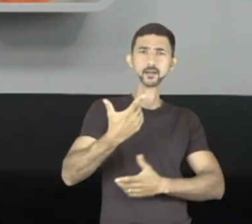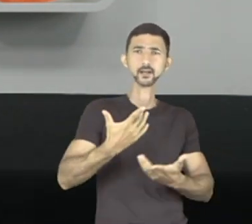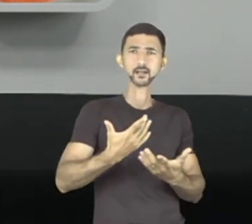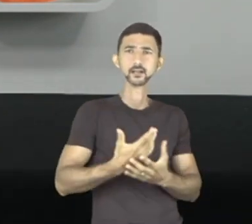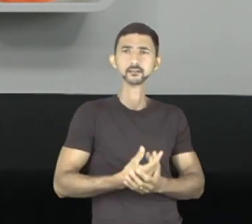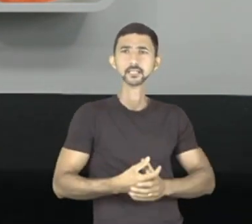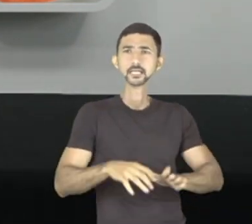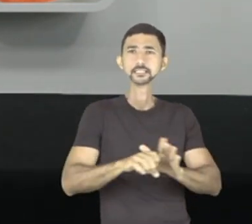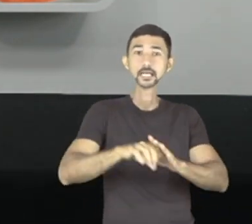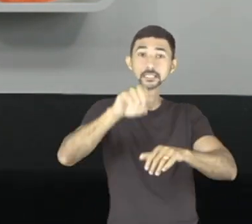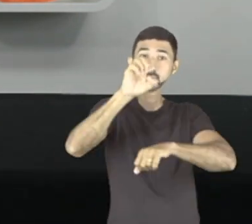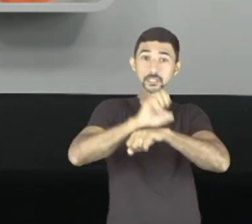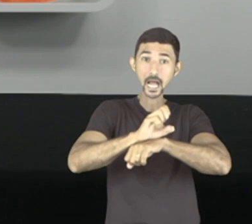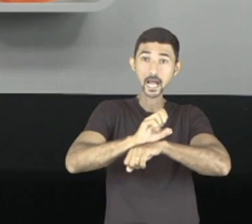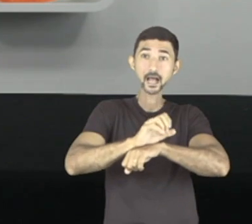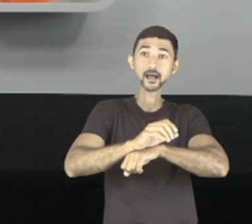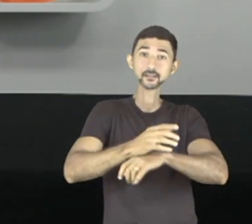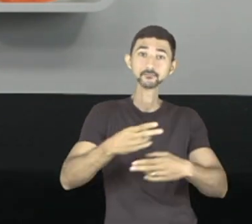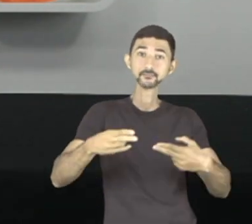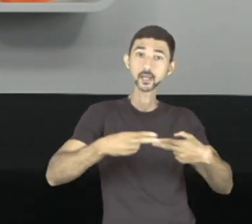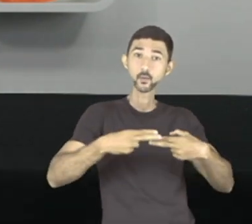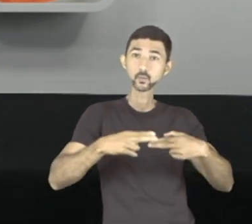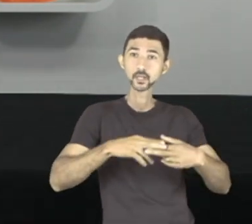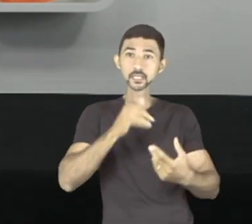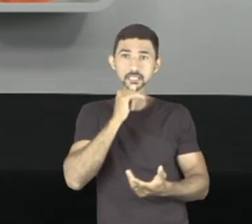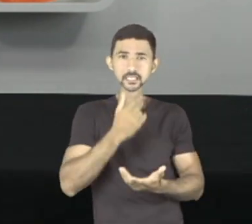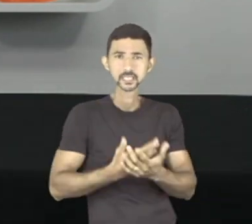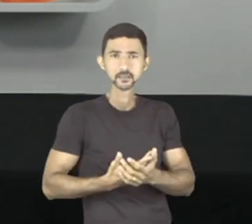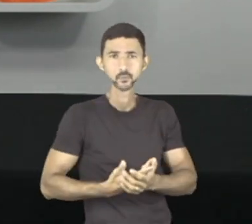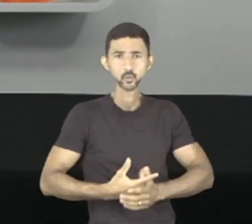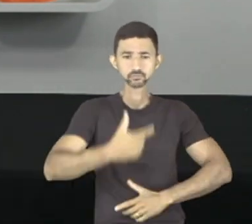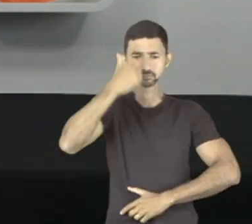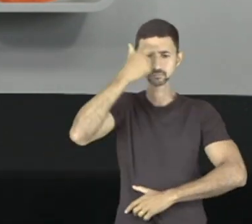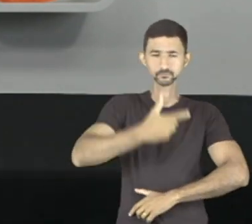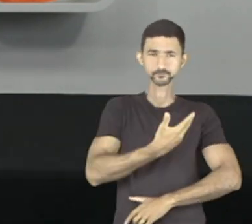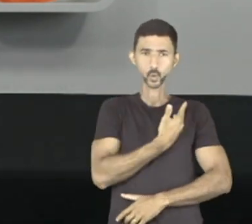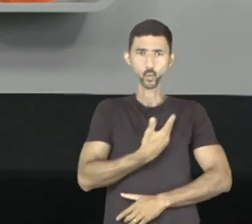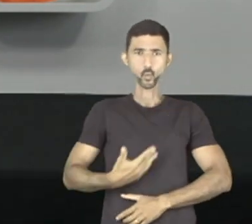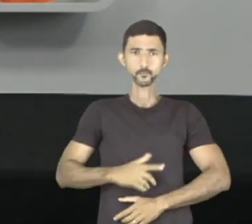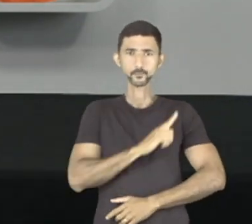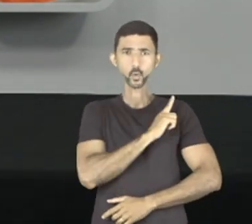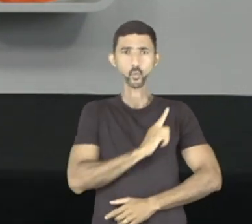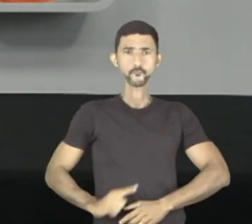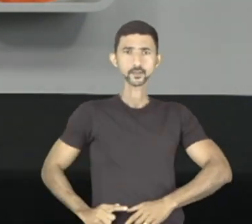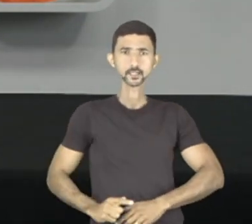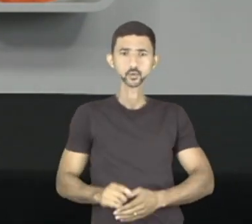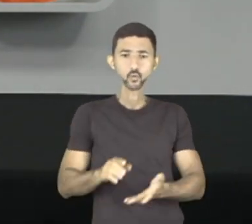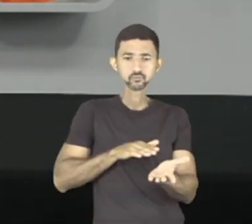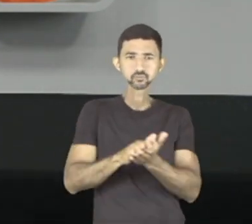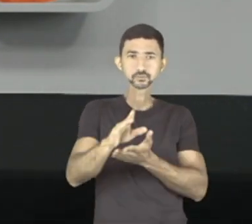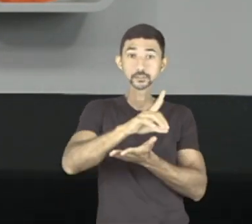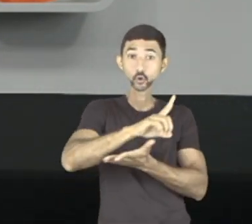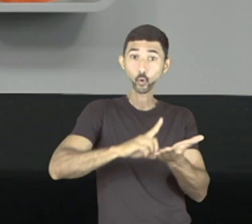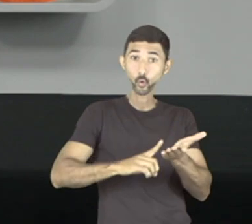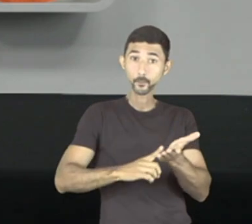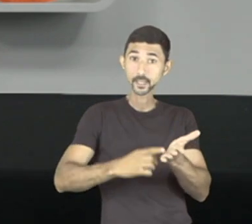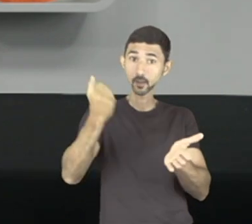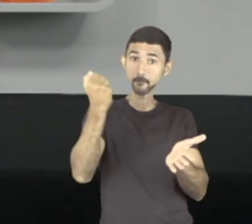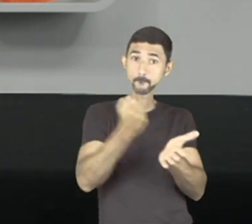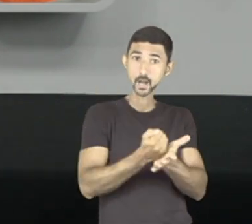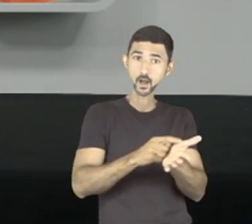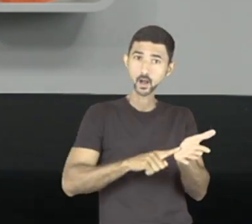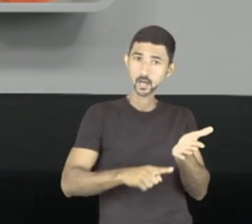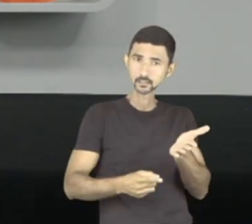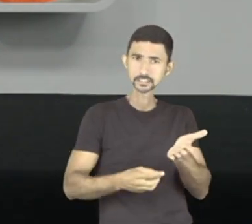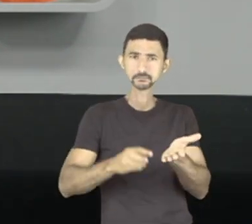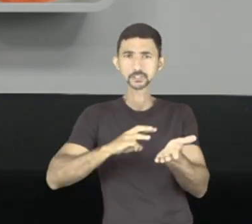O brasão de armas, pessoal, é usado quando uma autoridade, o governador, vai emitir um documento, né, para outro